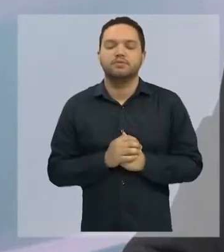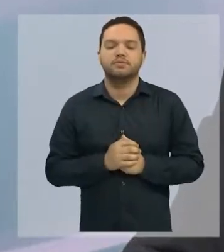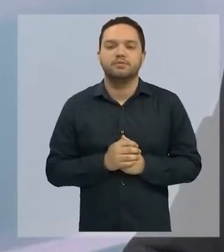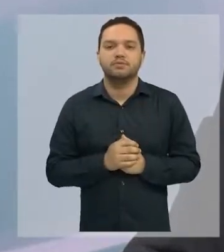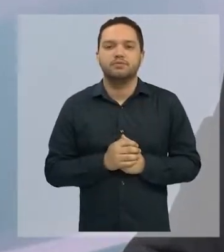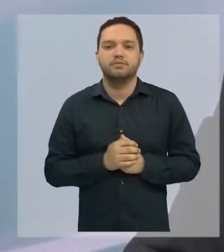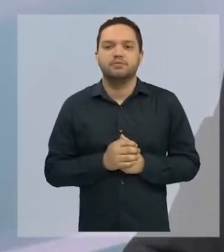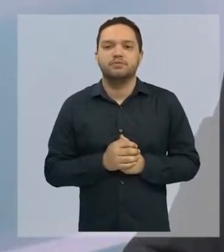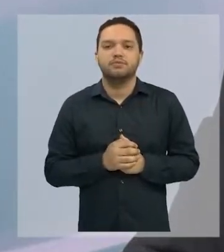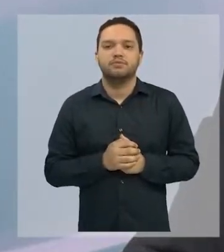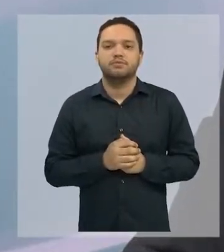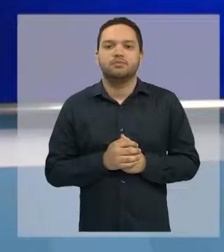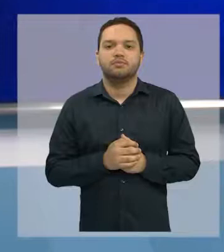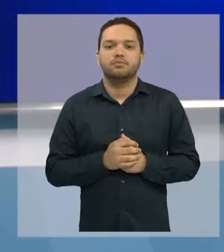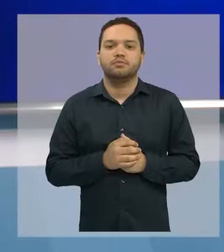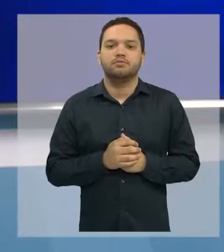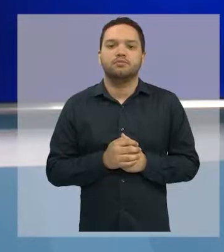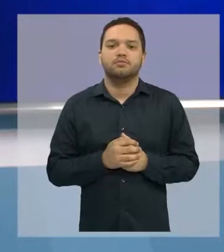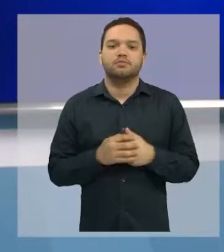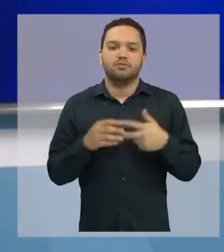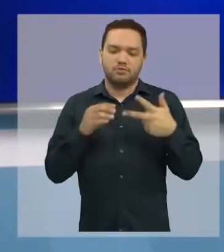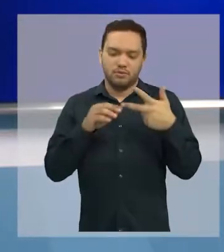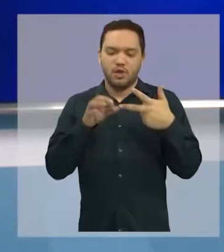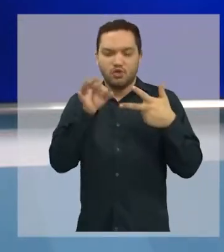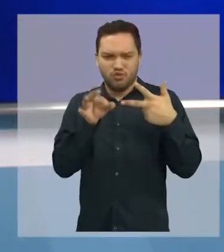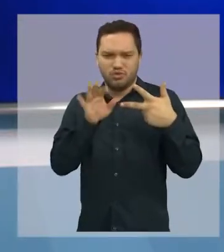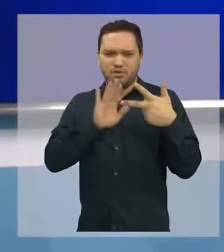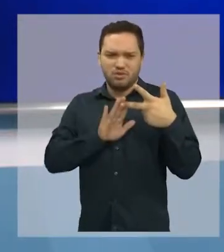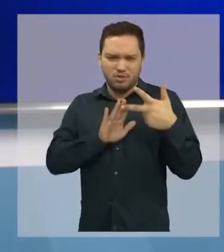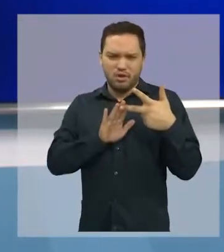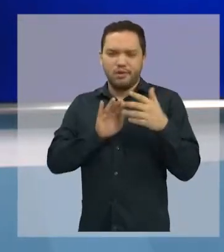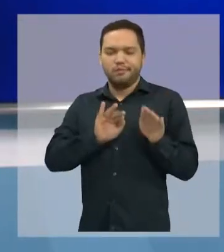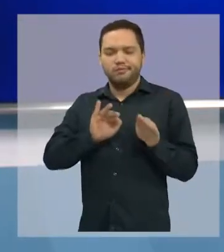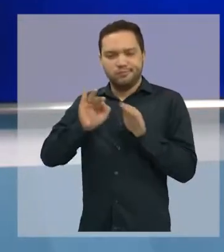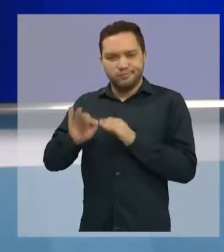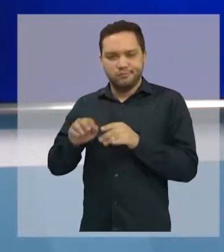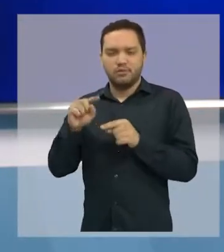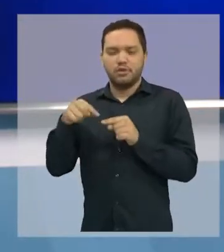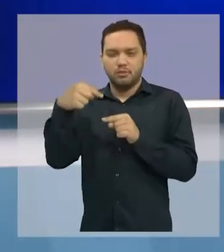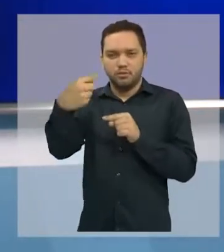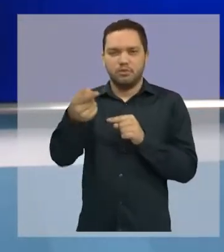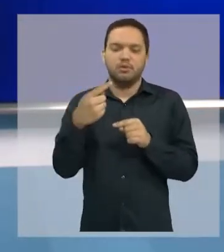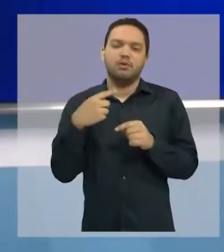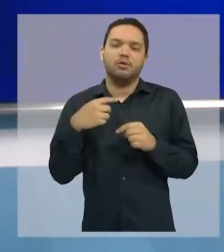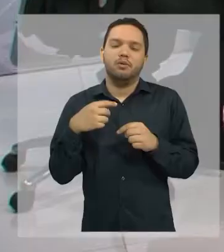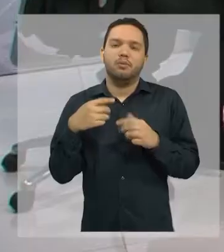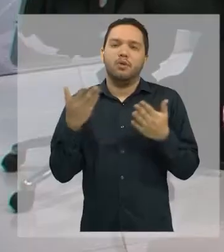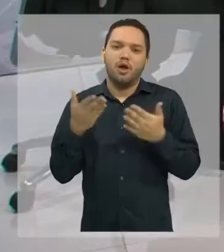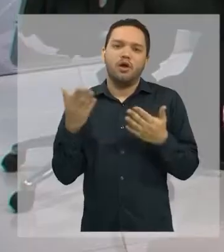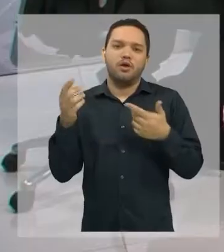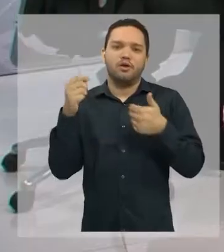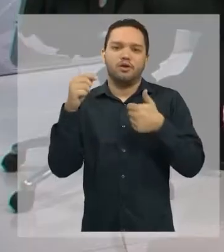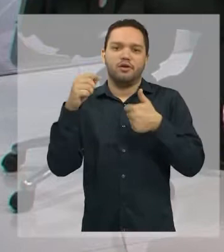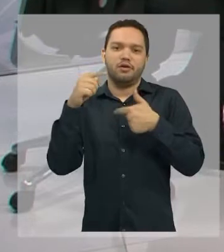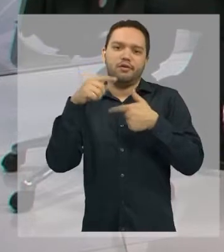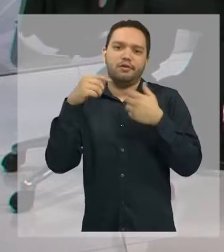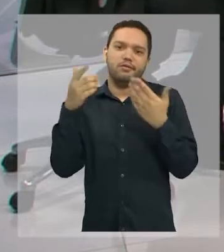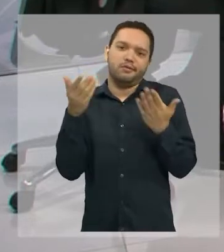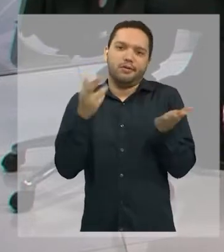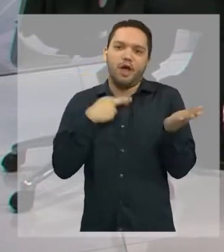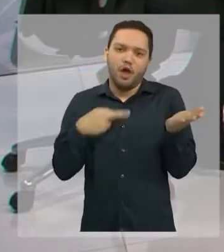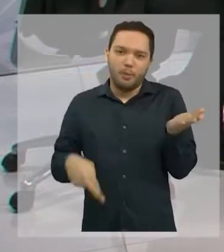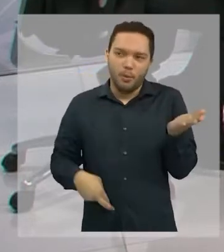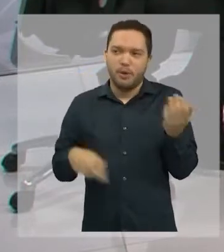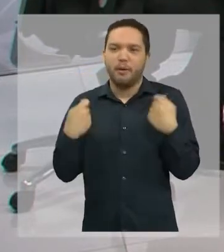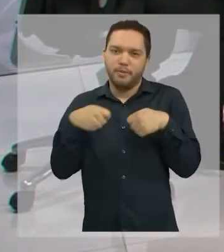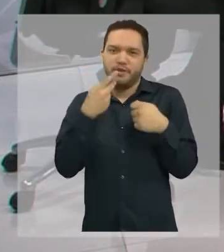deixando, nesse primeiro momento, o poder judiciário um tanto quanto do lado, mas nós vamos falar sobre ele também, porque não podemos falar de